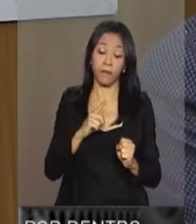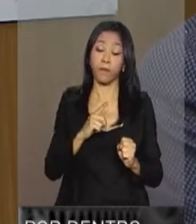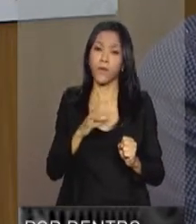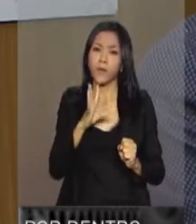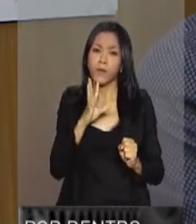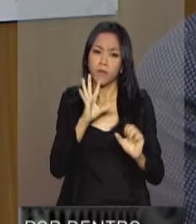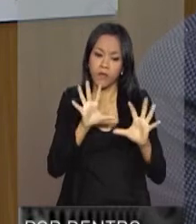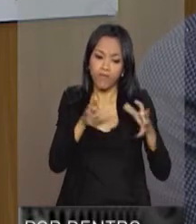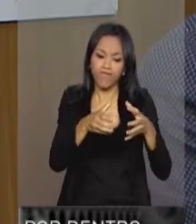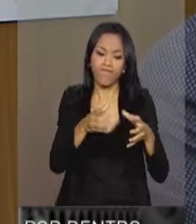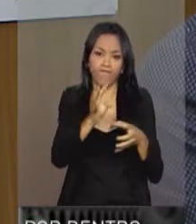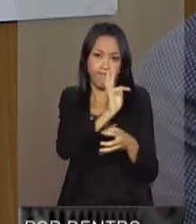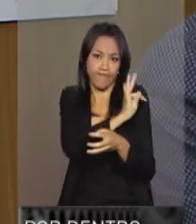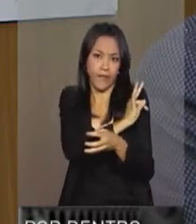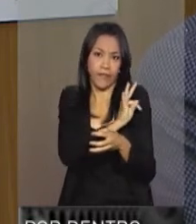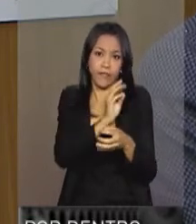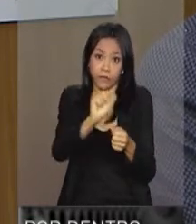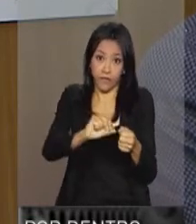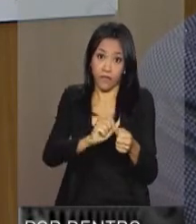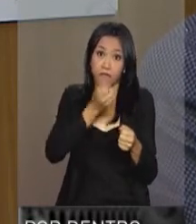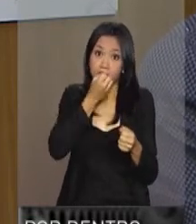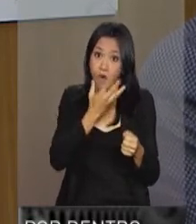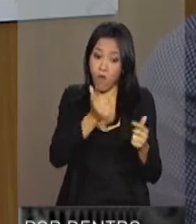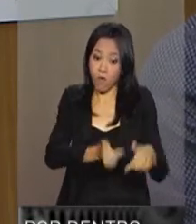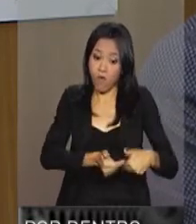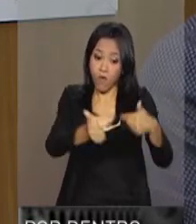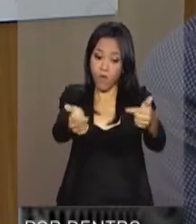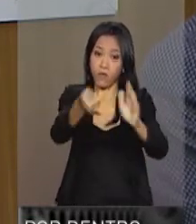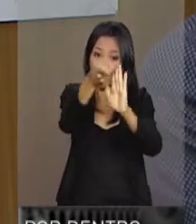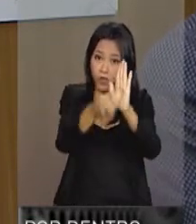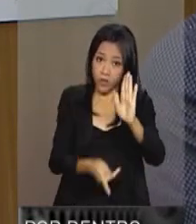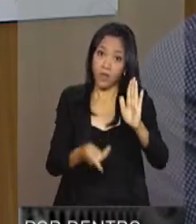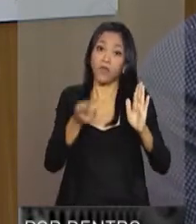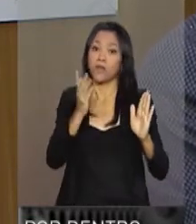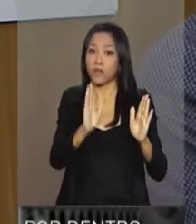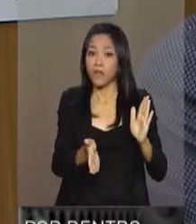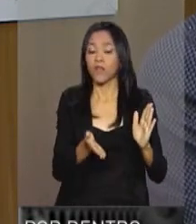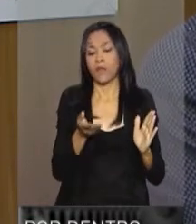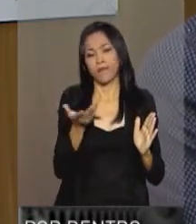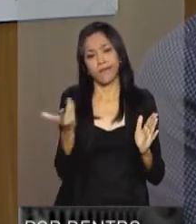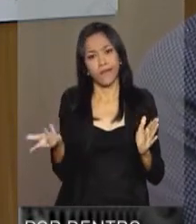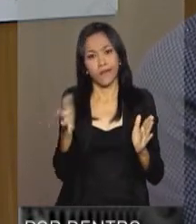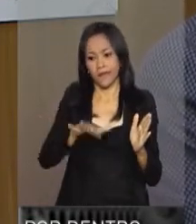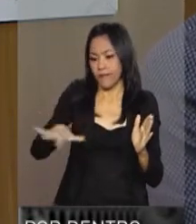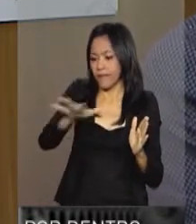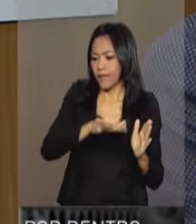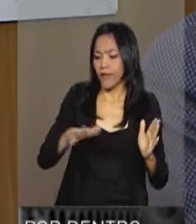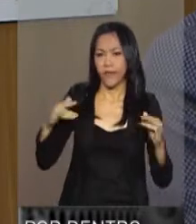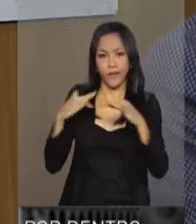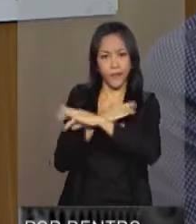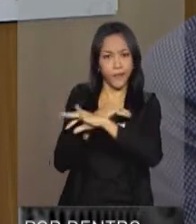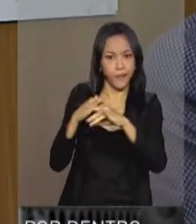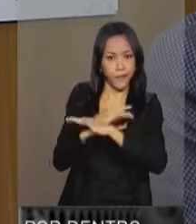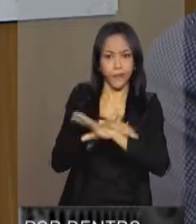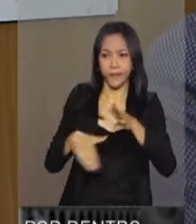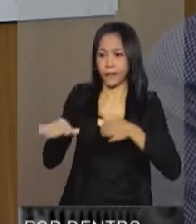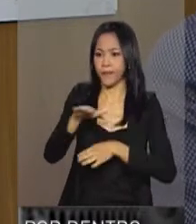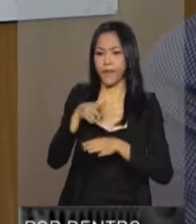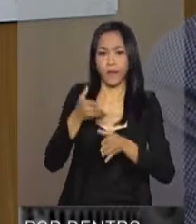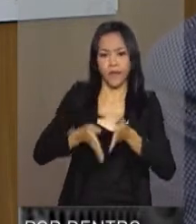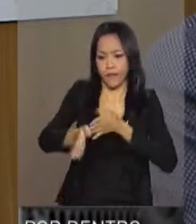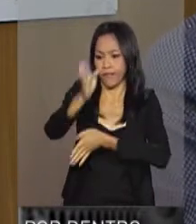bons projetos e de acessarem a recursos disponíveis que já estão seja na área de mobilidade urbana para pavimentação asfáltica